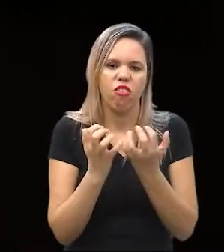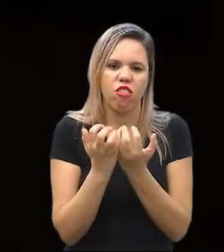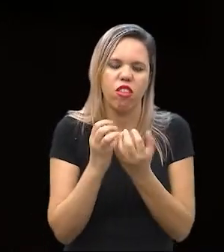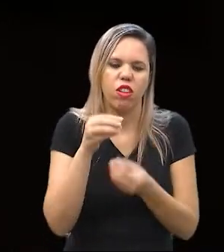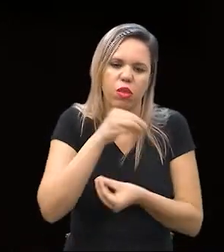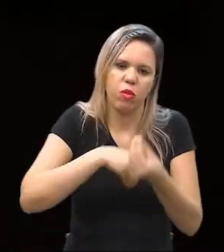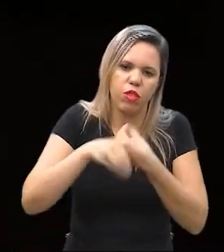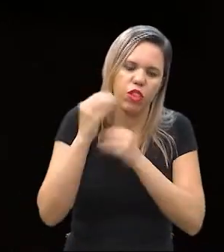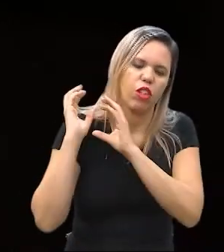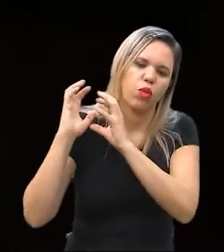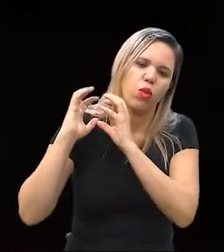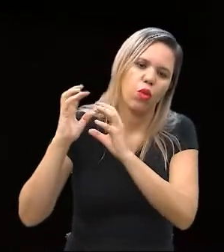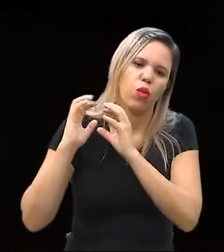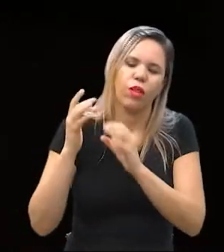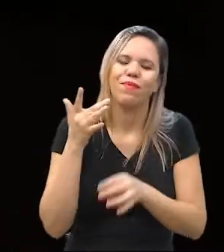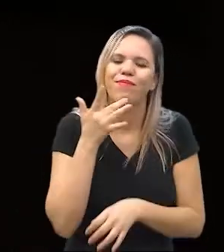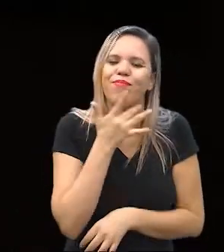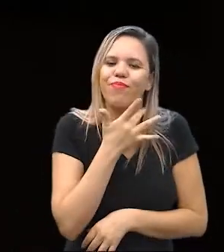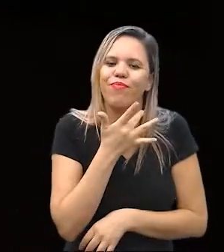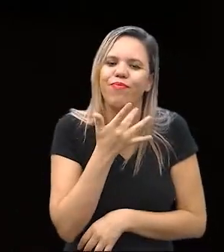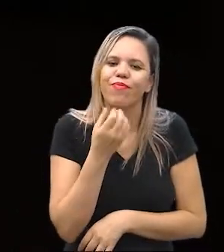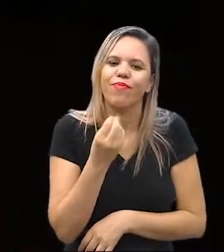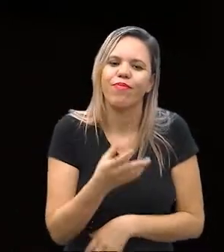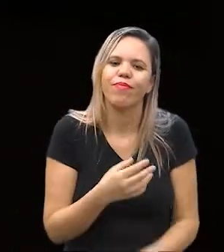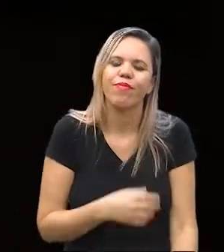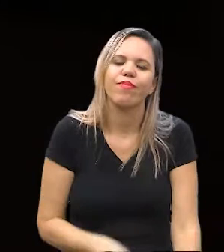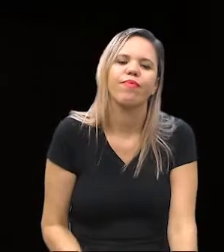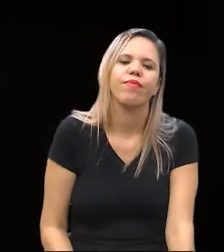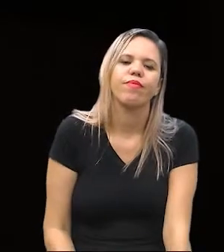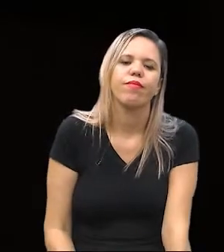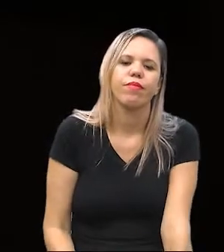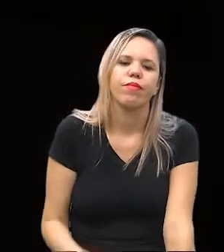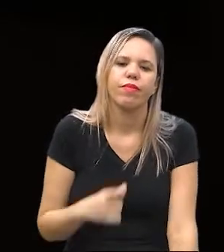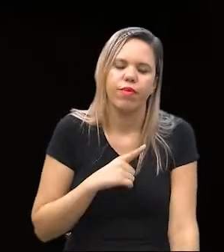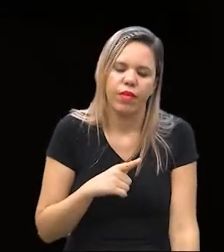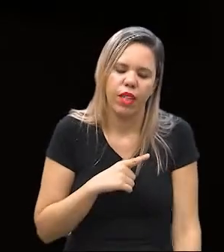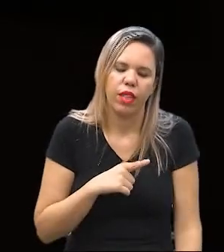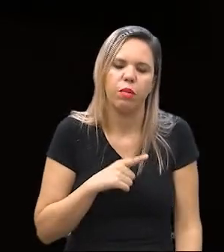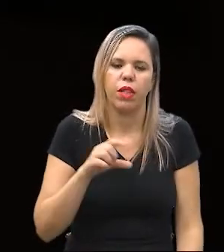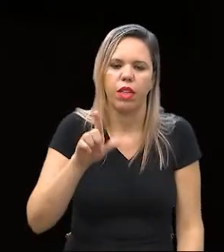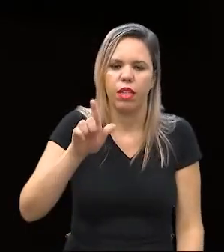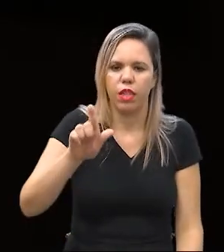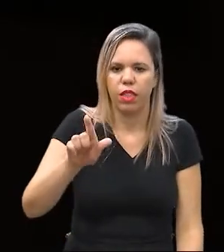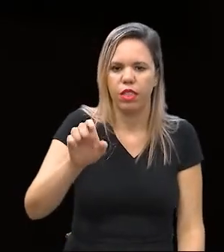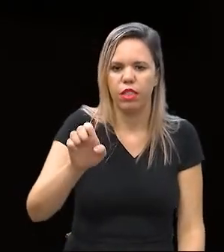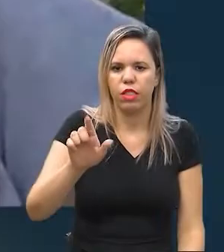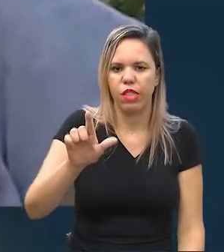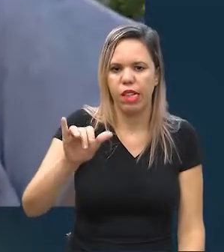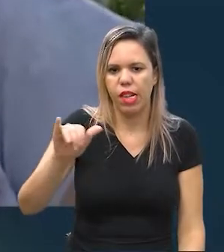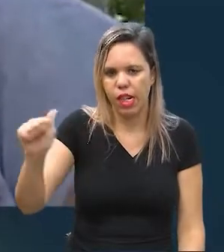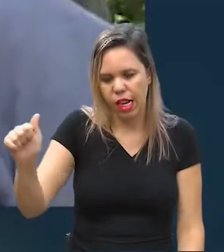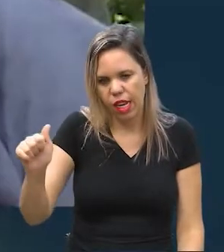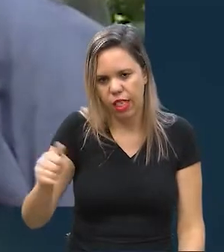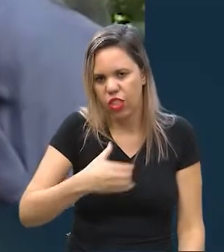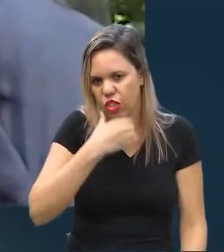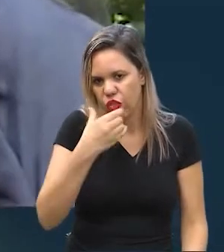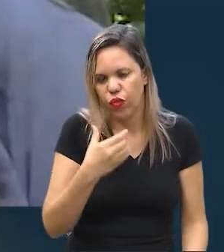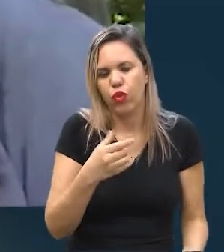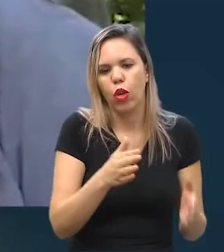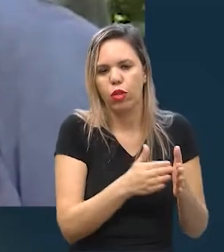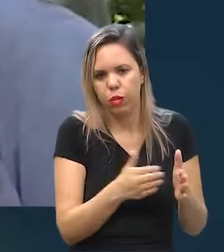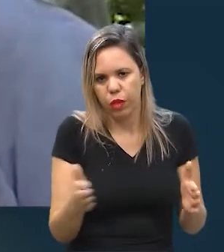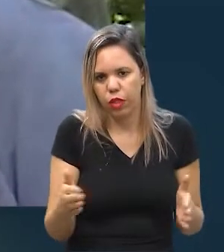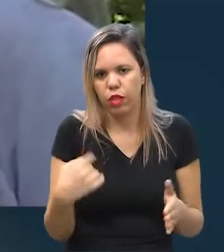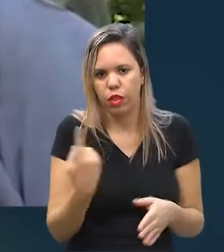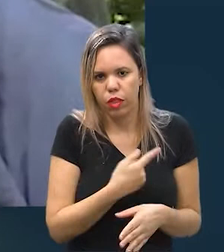coco. abóbora Ai, que com coco. delícia! Bom mesmo. Nós temos as geleias, que são um sucesso e são das frutas da época. Então,